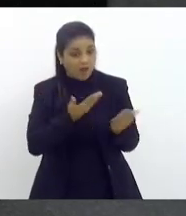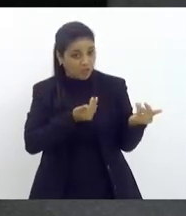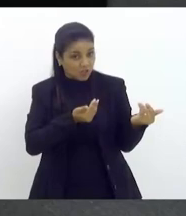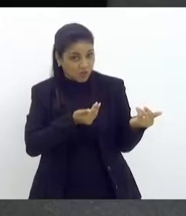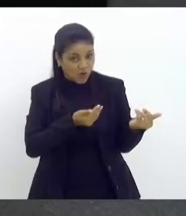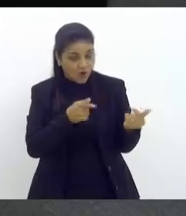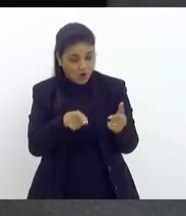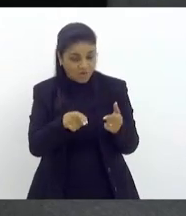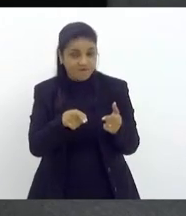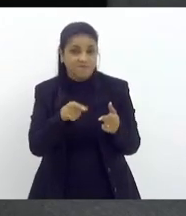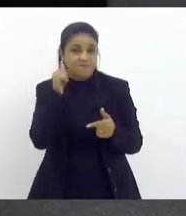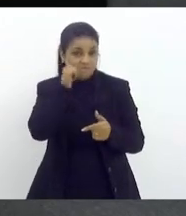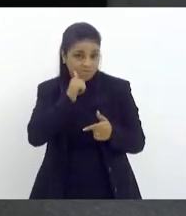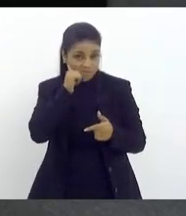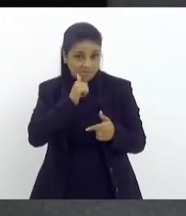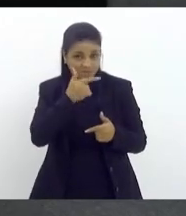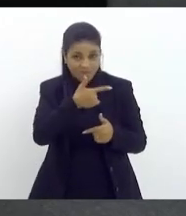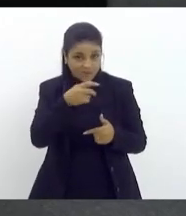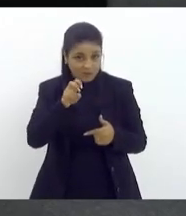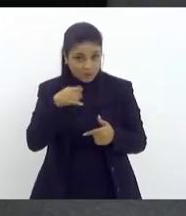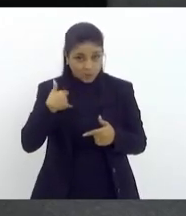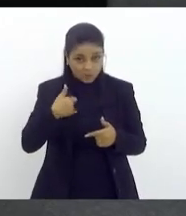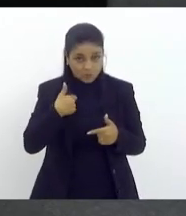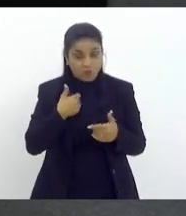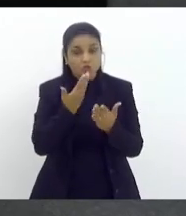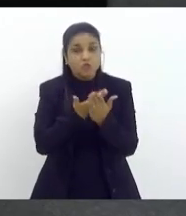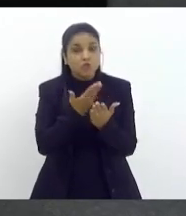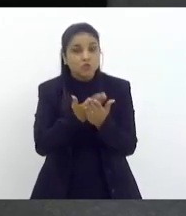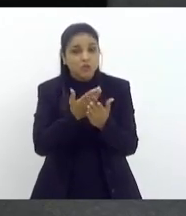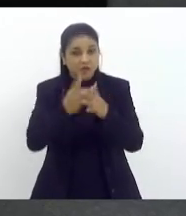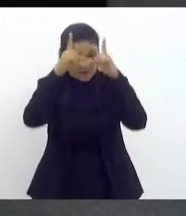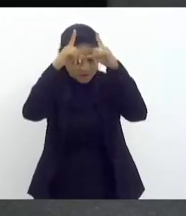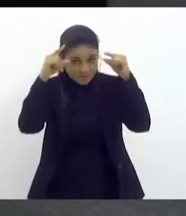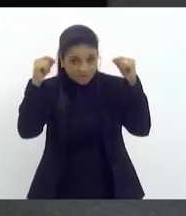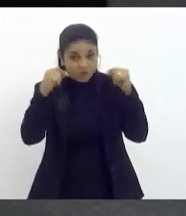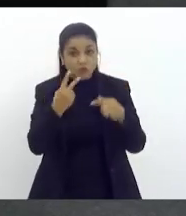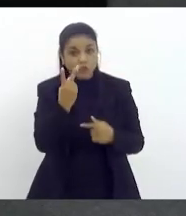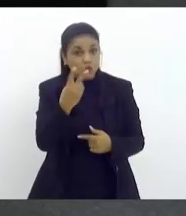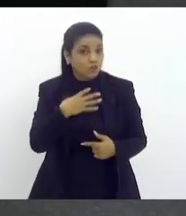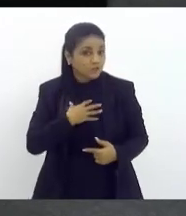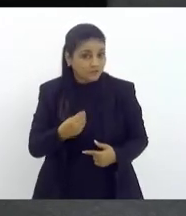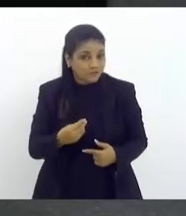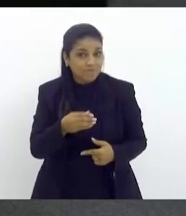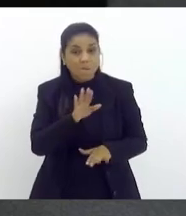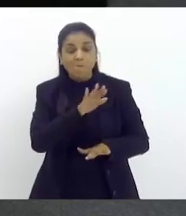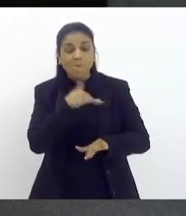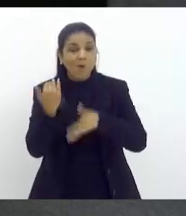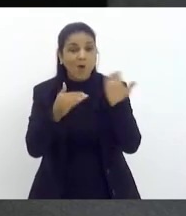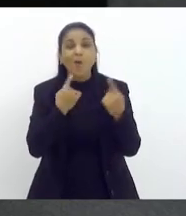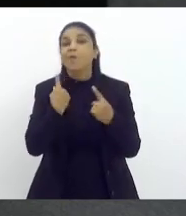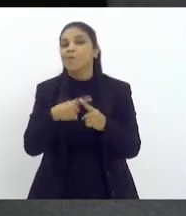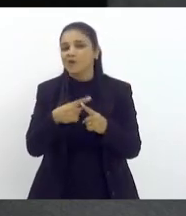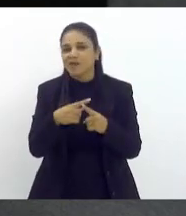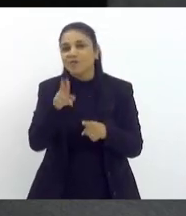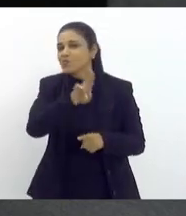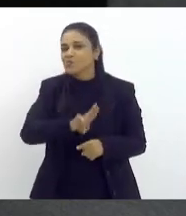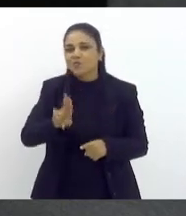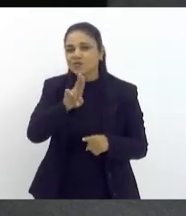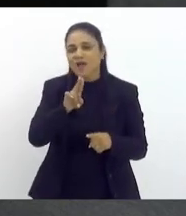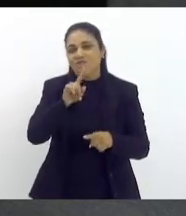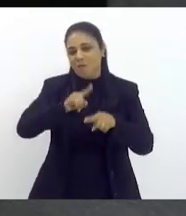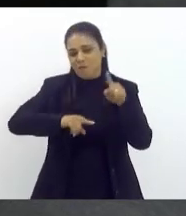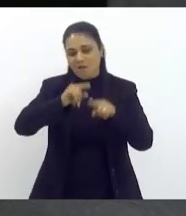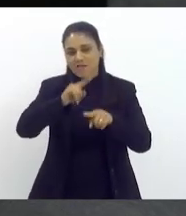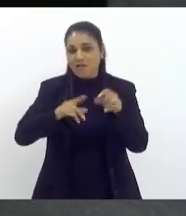dois filhos morreu porque não tinha não usava os itens de segurança necessário e não tinha uma regulamentação